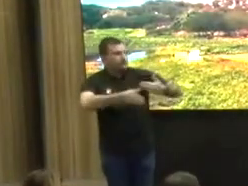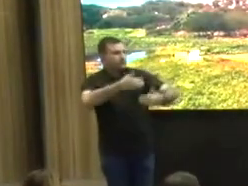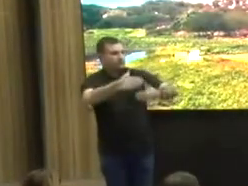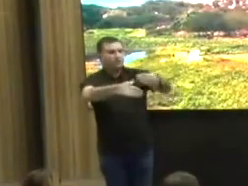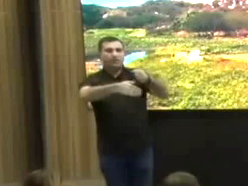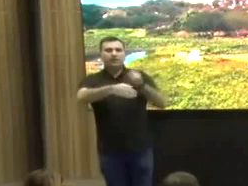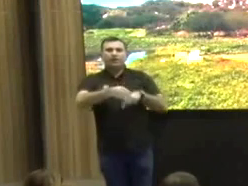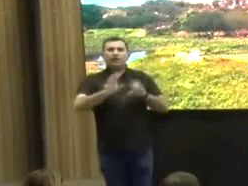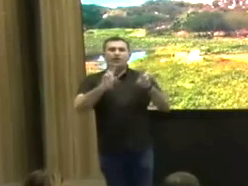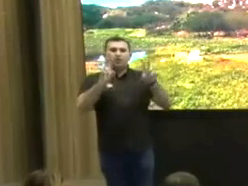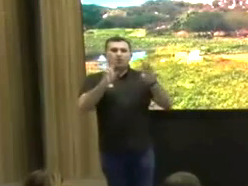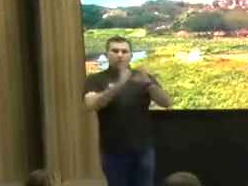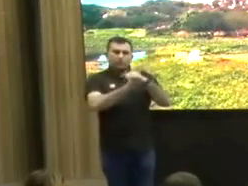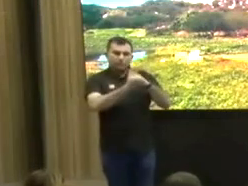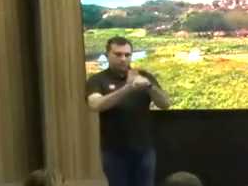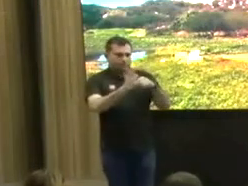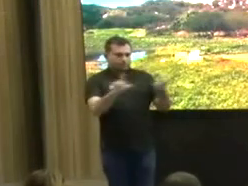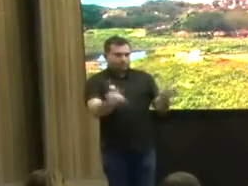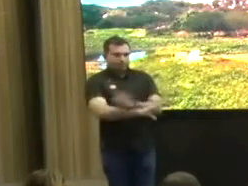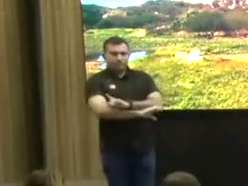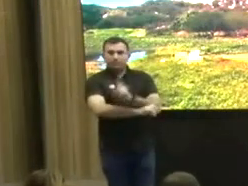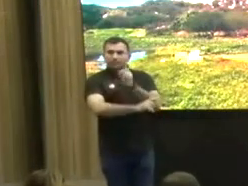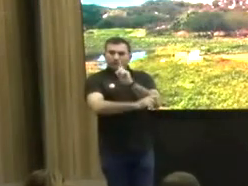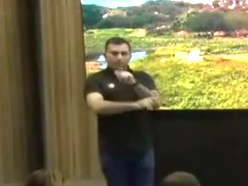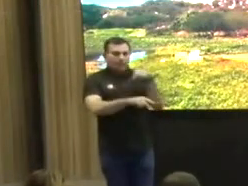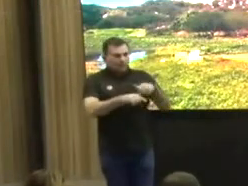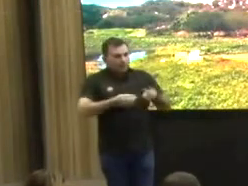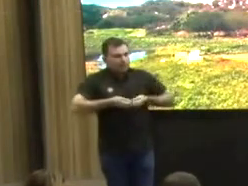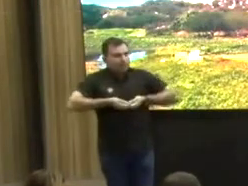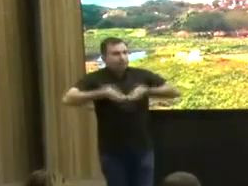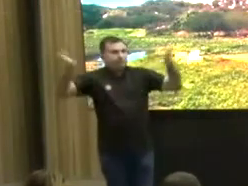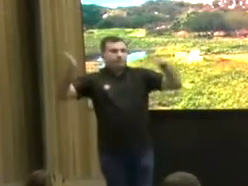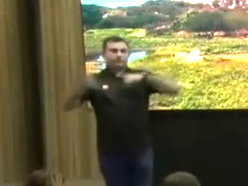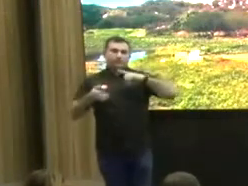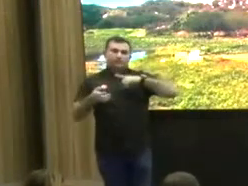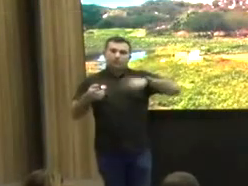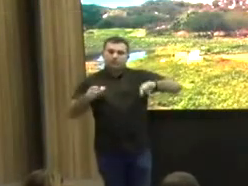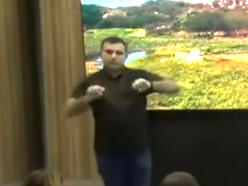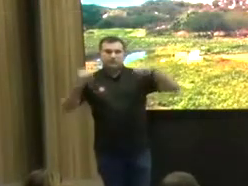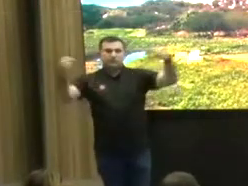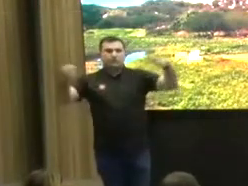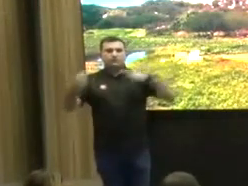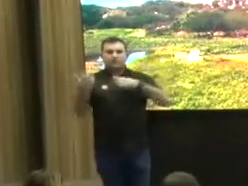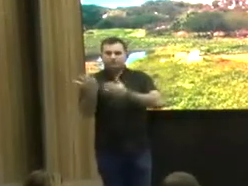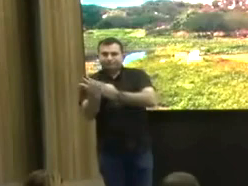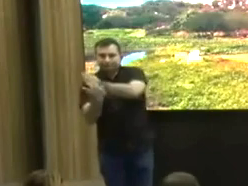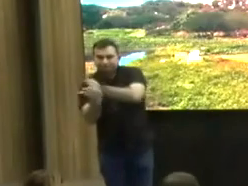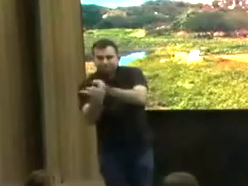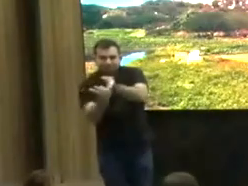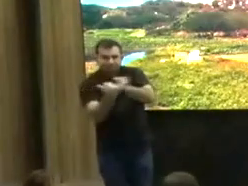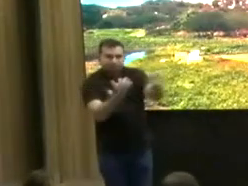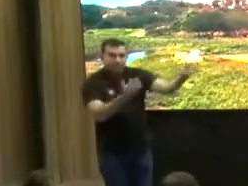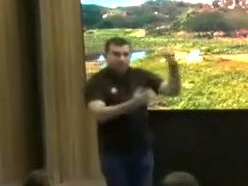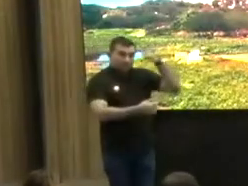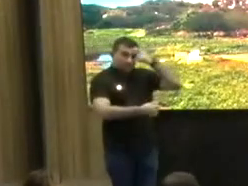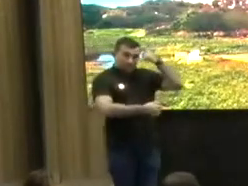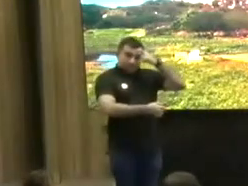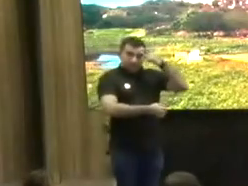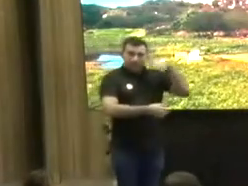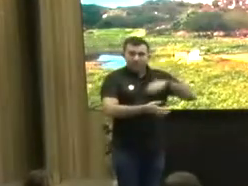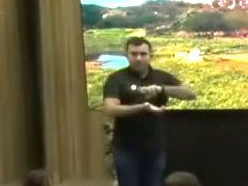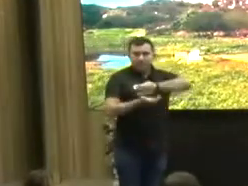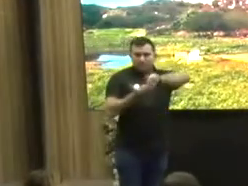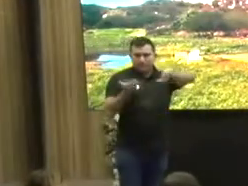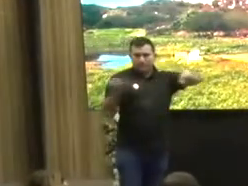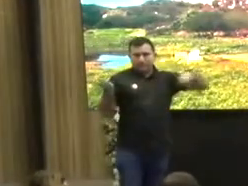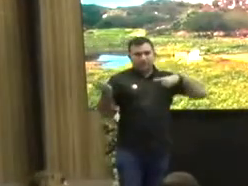disputa, ele é polissêmico, ele serve a diferentes correntes de pensamento, né? Mas eu